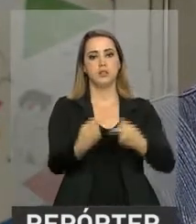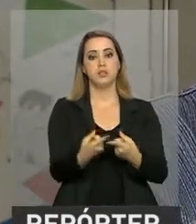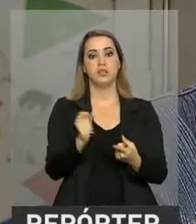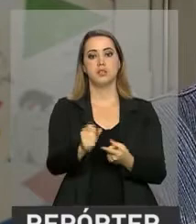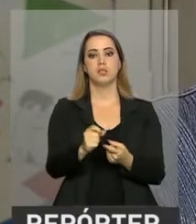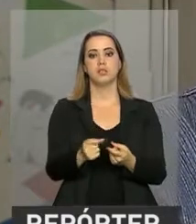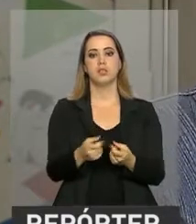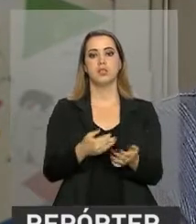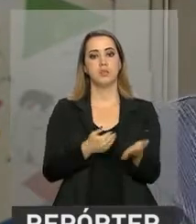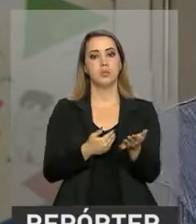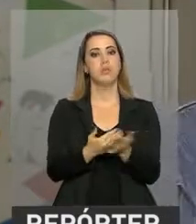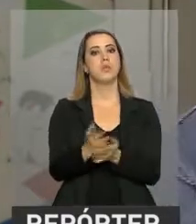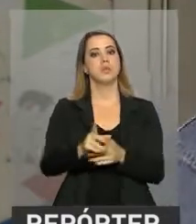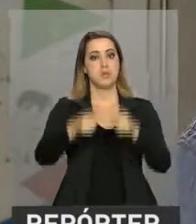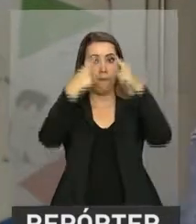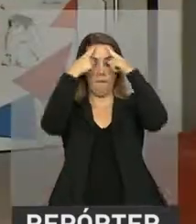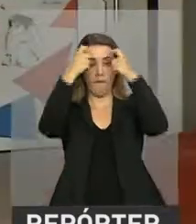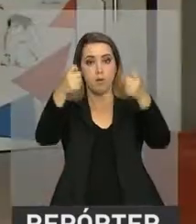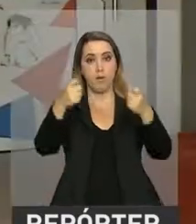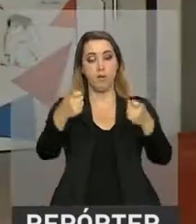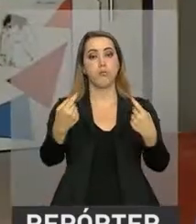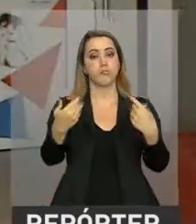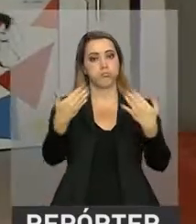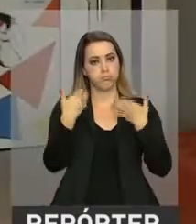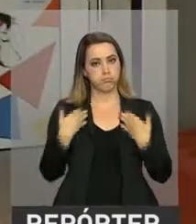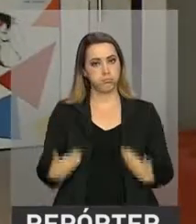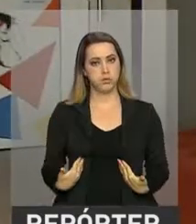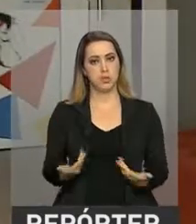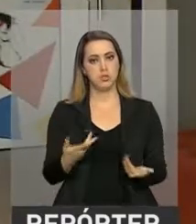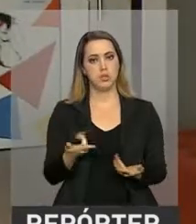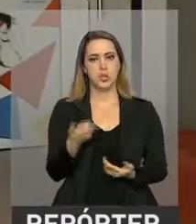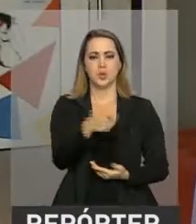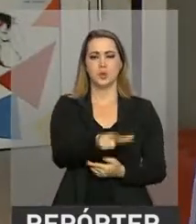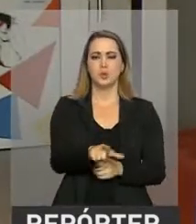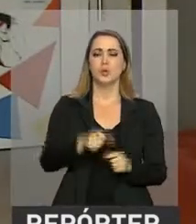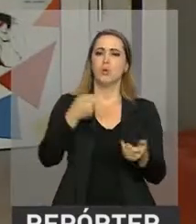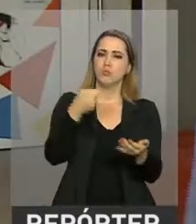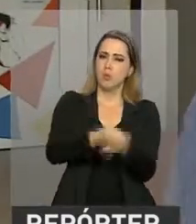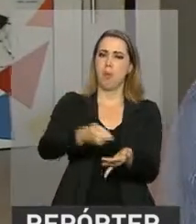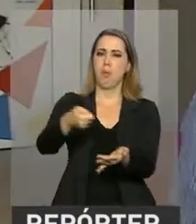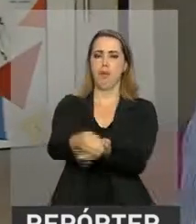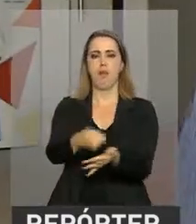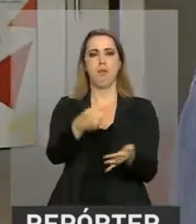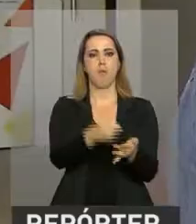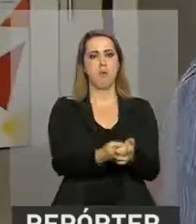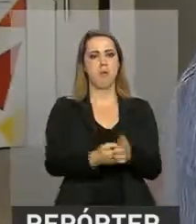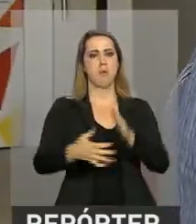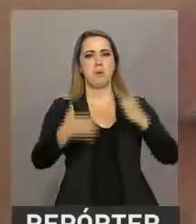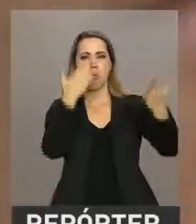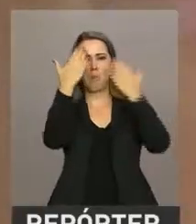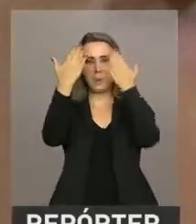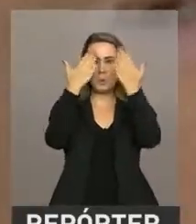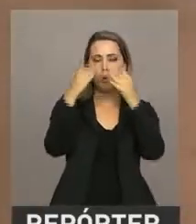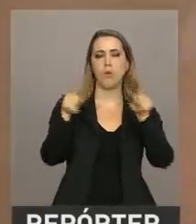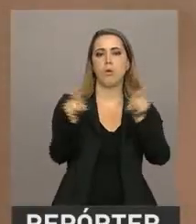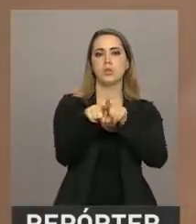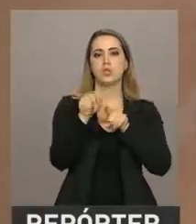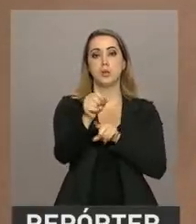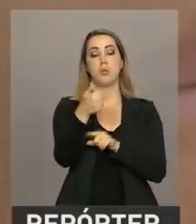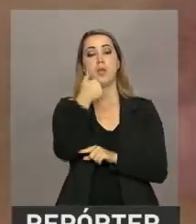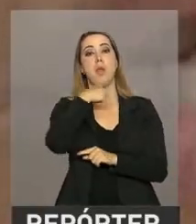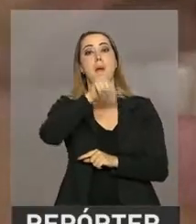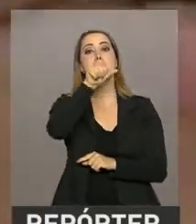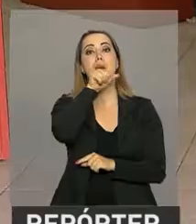violência física realmente é vítima de repetidas agressões físicas e psicológicas maria denunciou